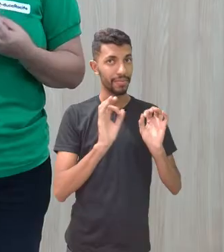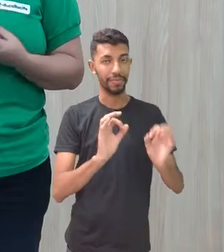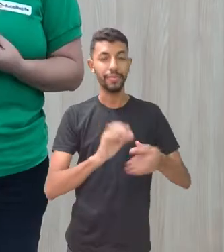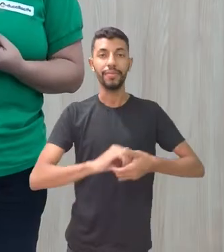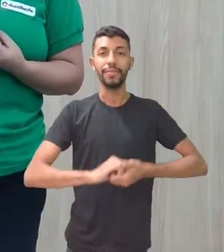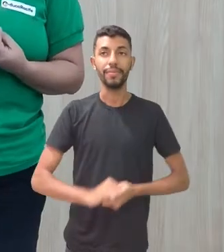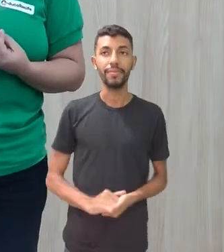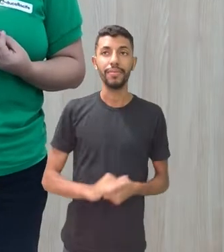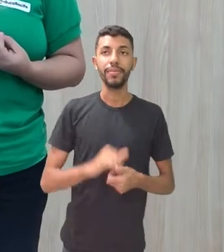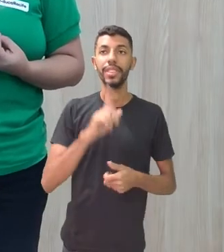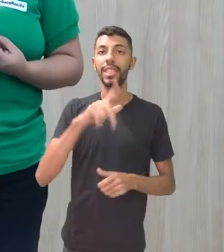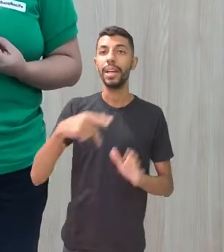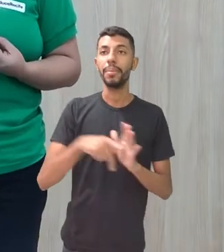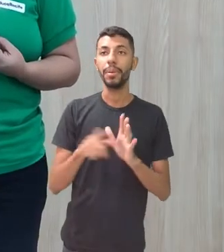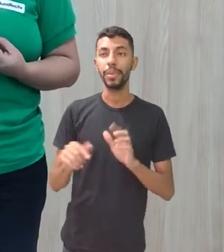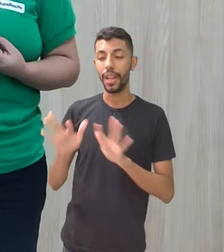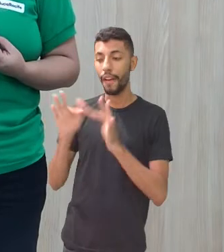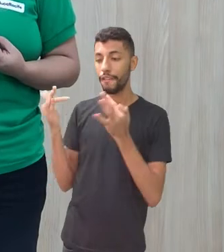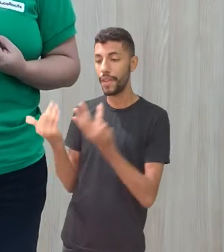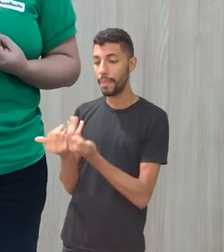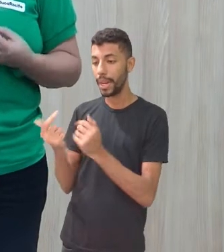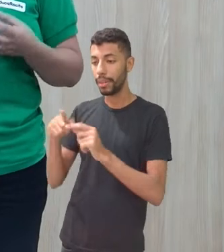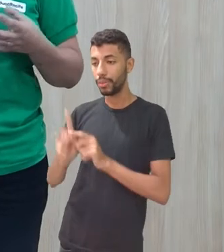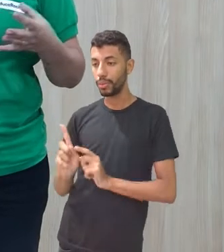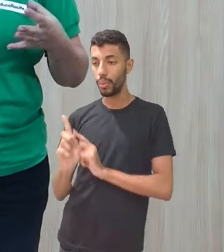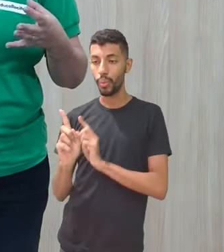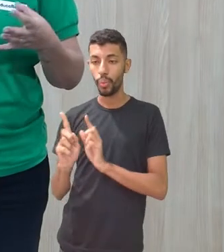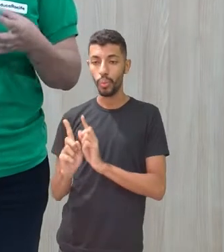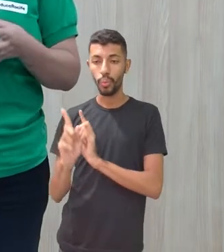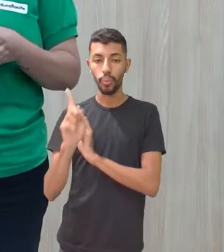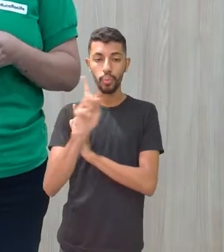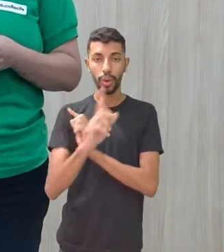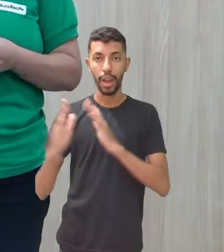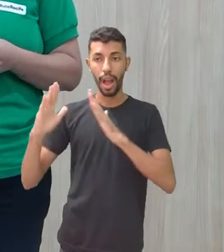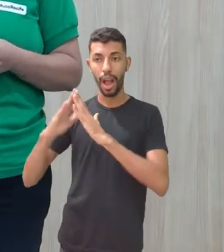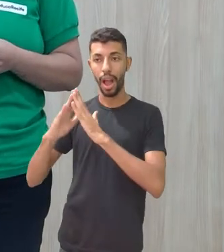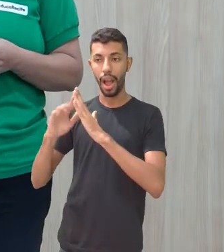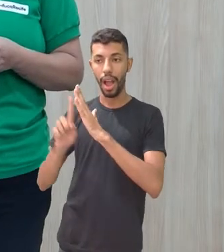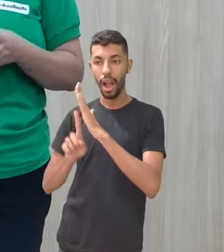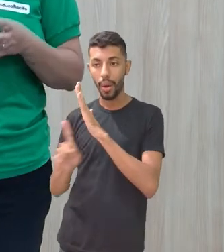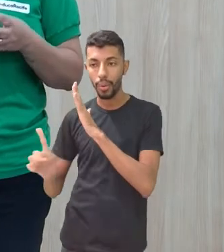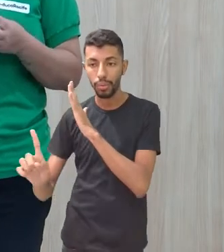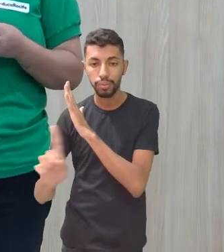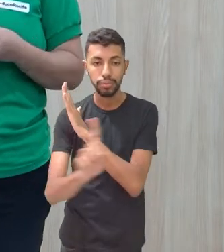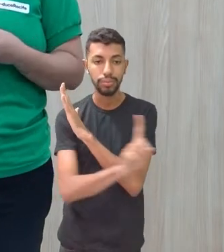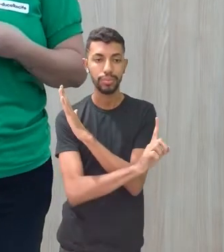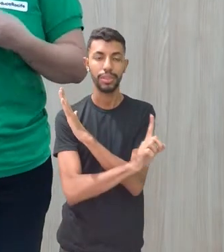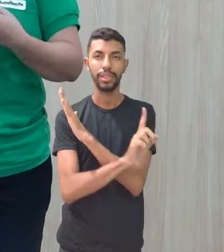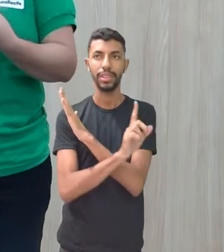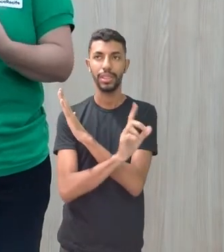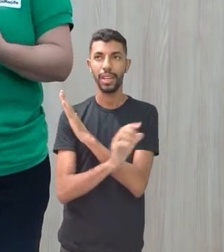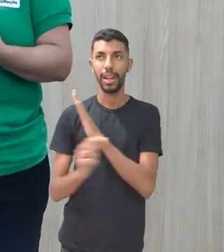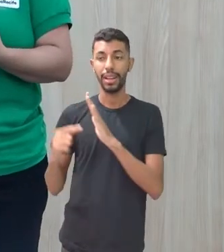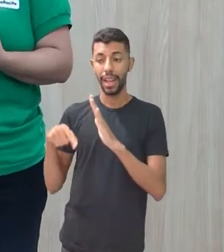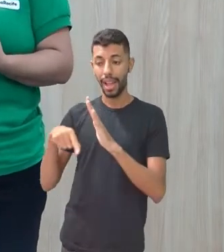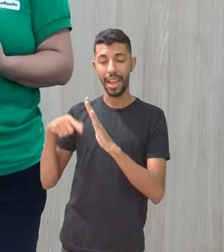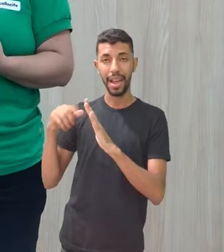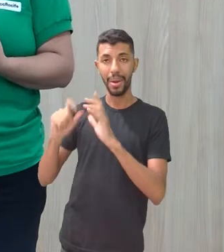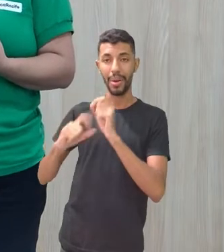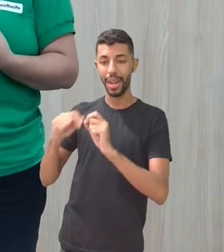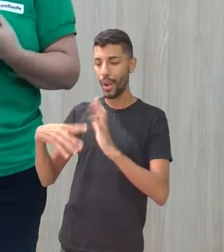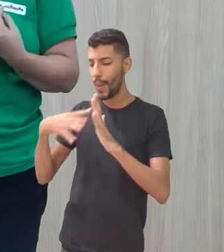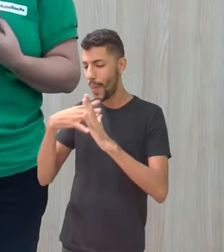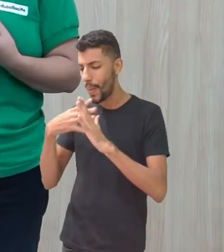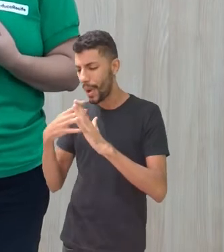É sair de dentro da família, de dentro do ambiente familiar, aquela sociedade que ela